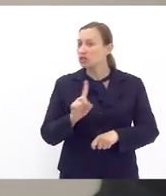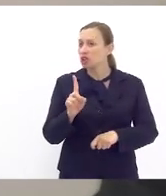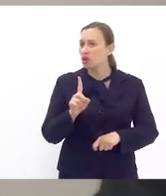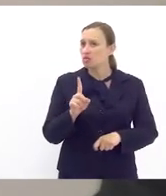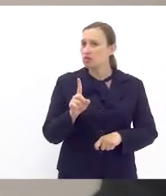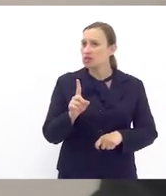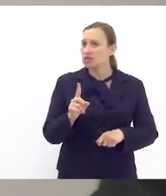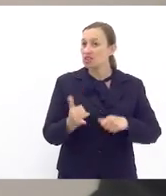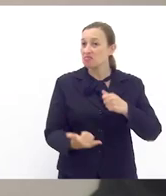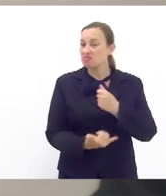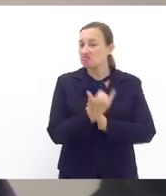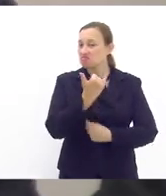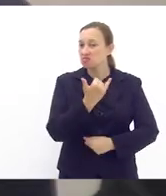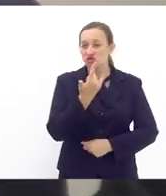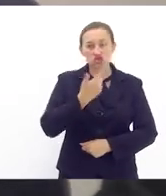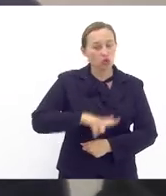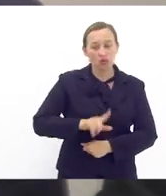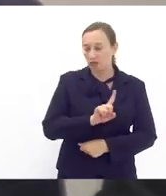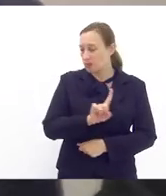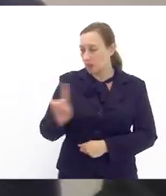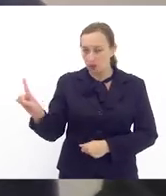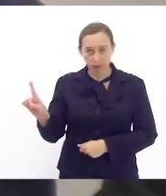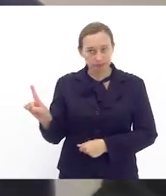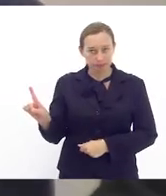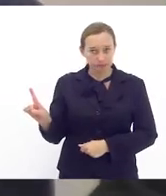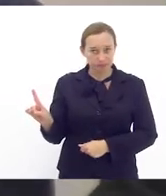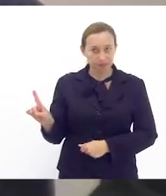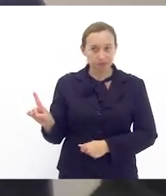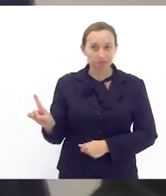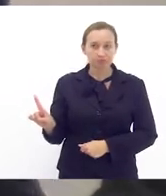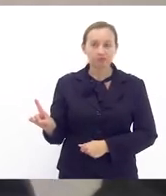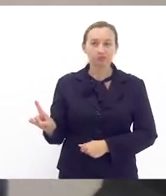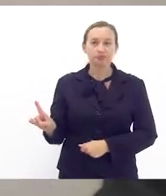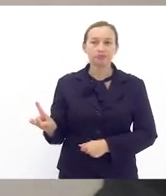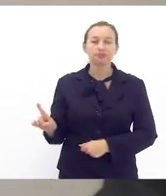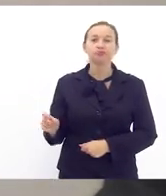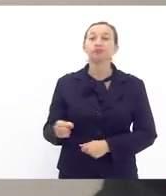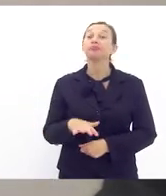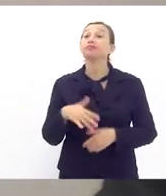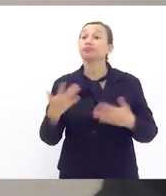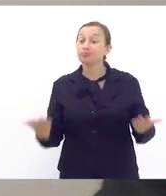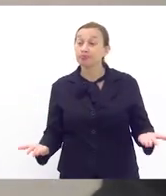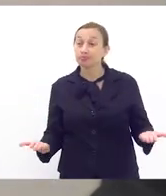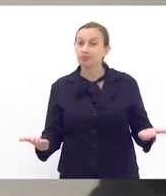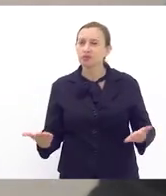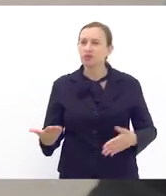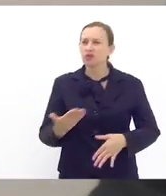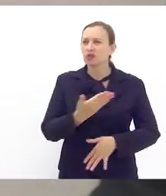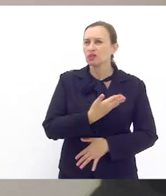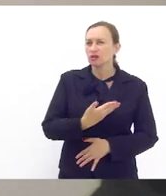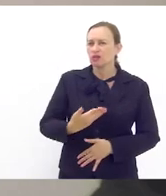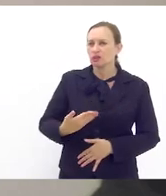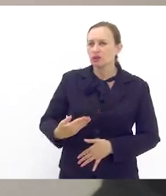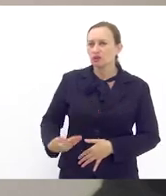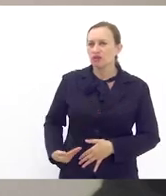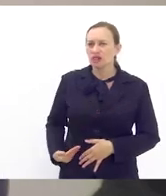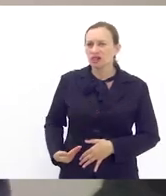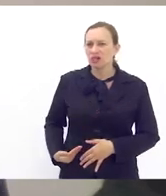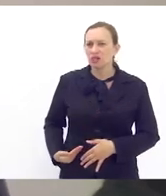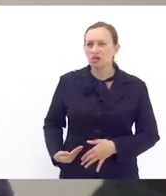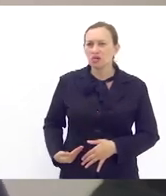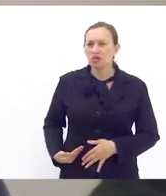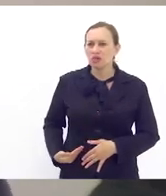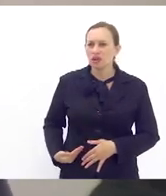enganados de novo e não seremos quando o governador Caiado criou o problema em Goiás que criou